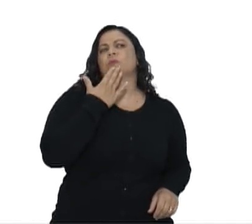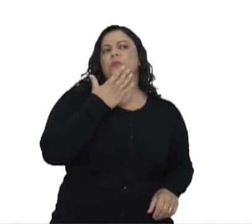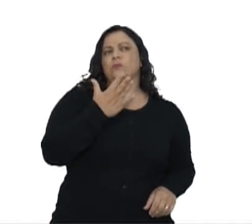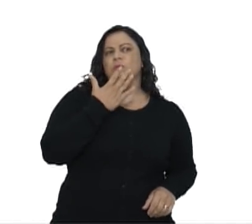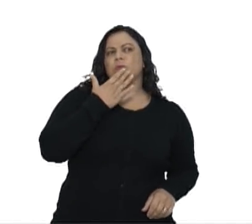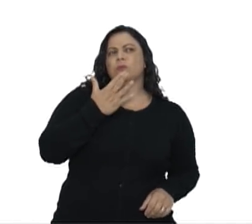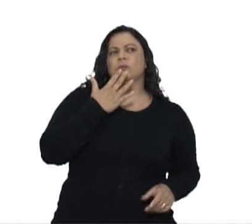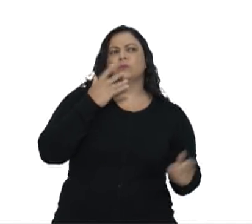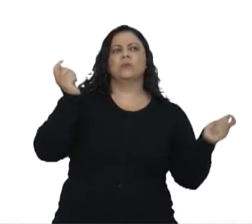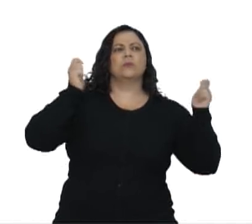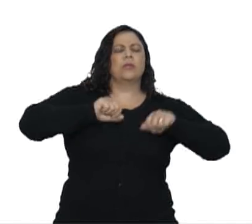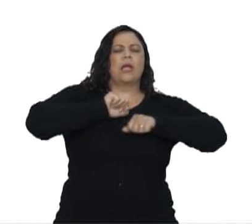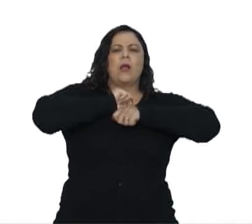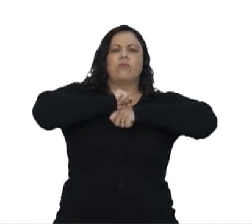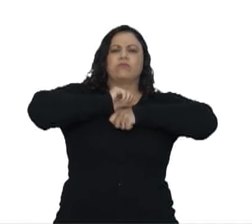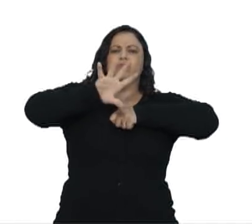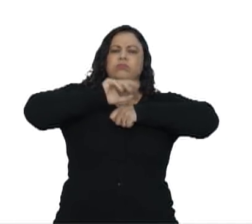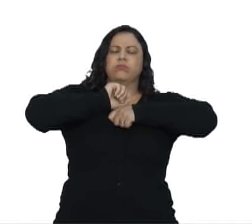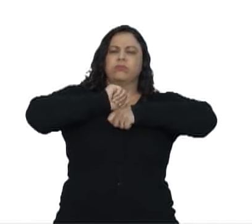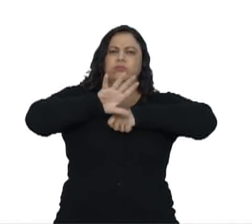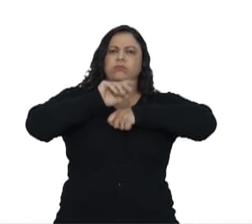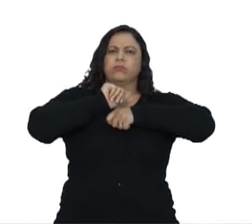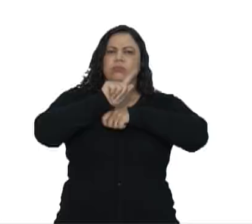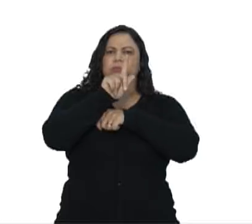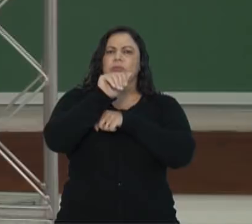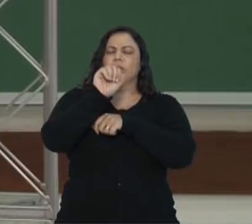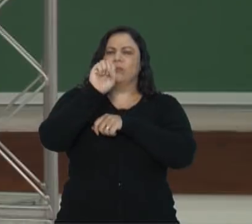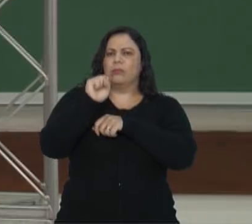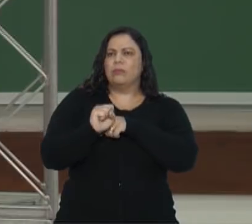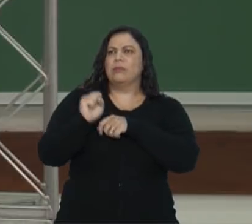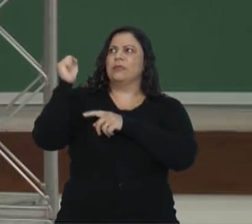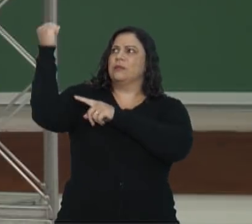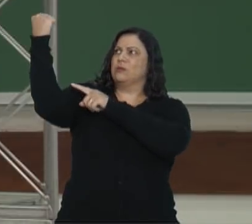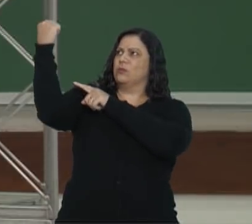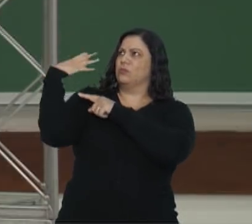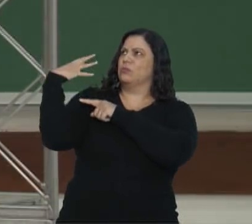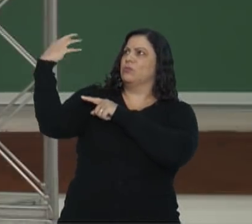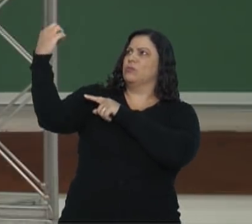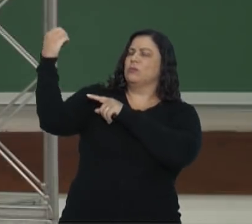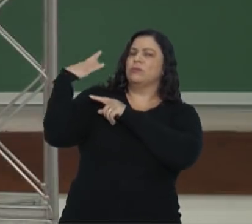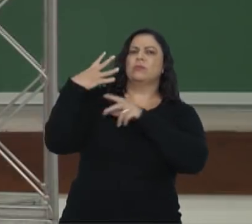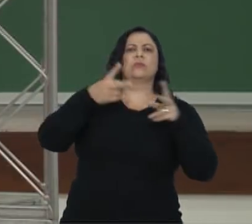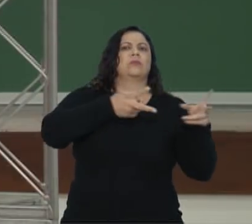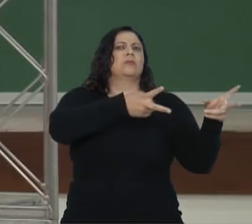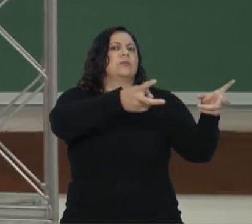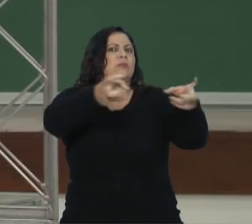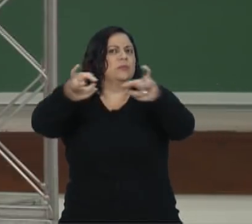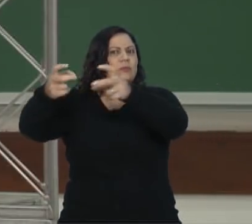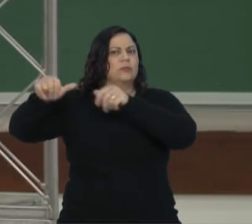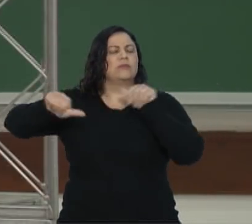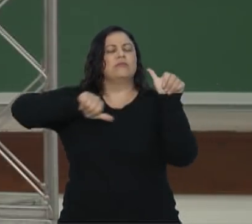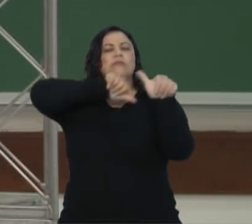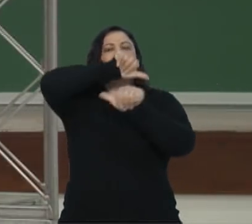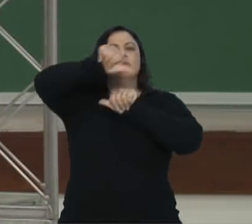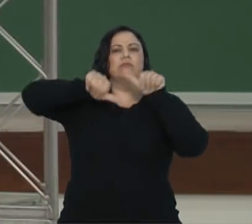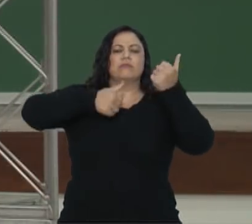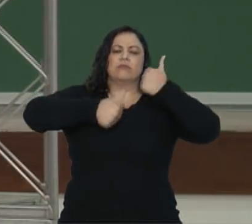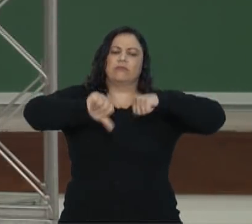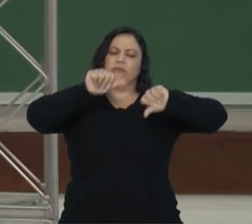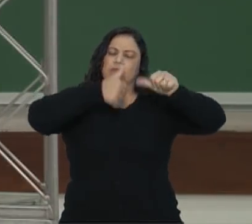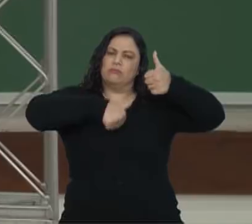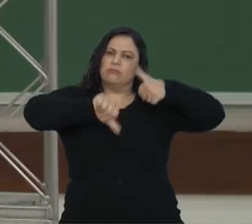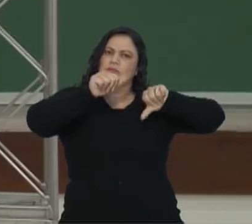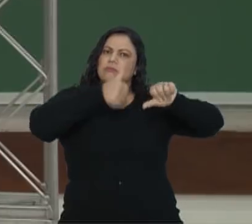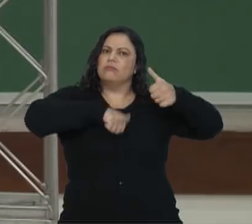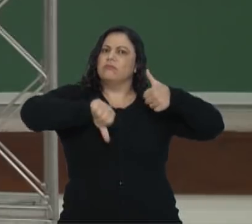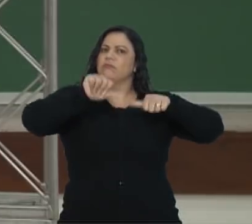ou calor ou ainda a emissão de luz. Então percebam que as transformações químicas, elas são